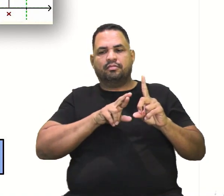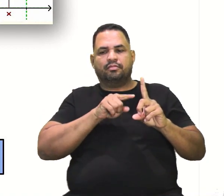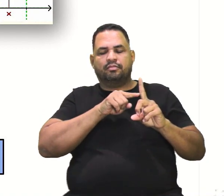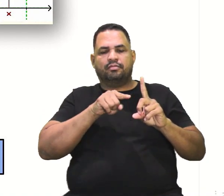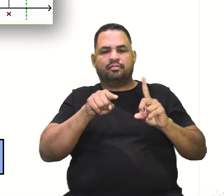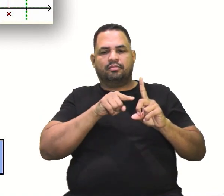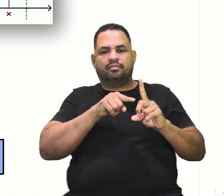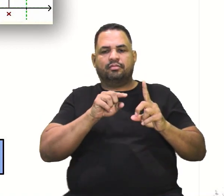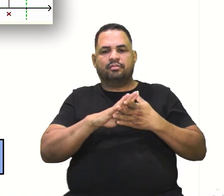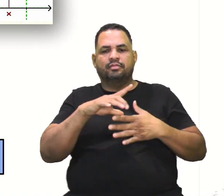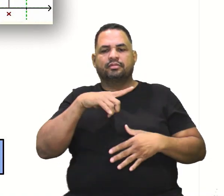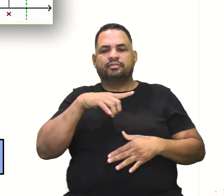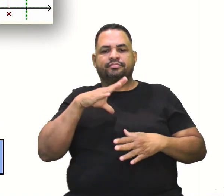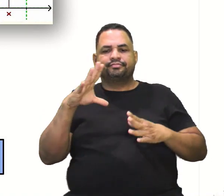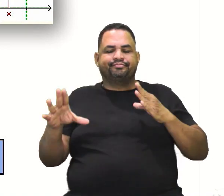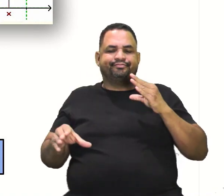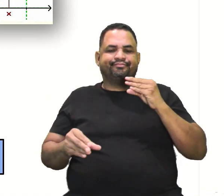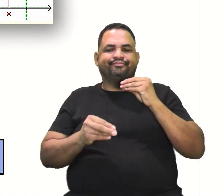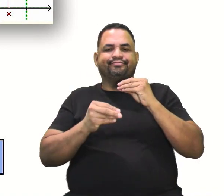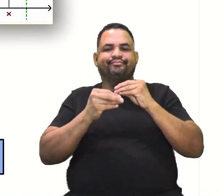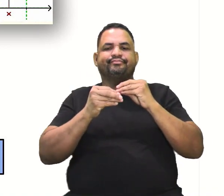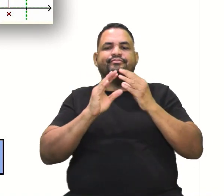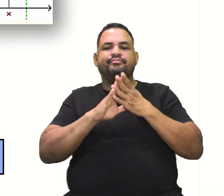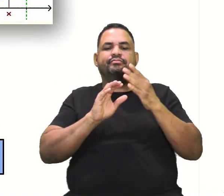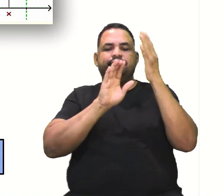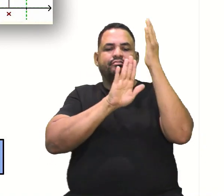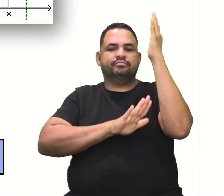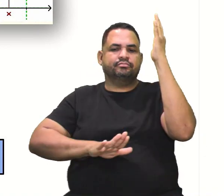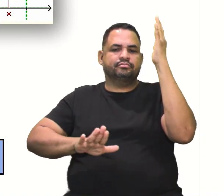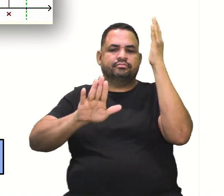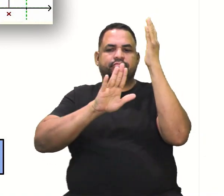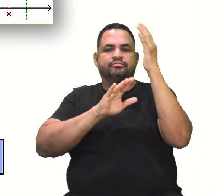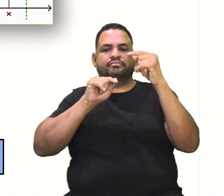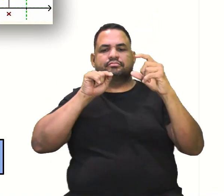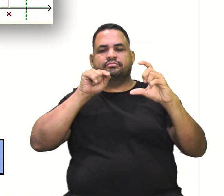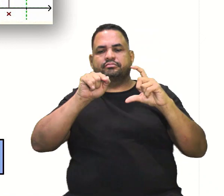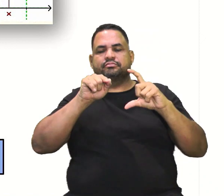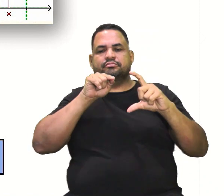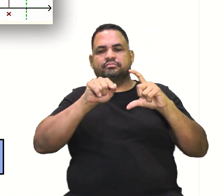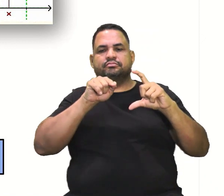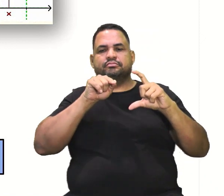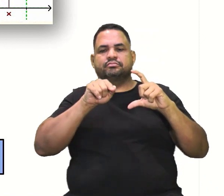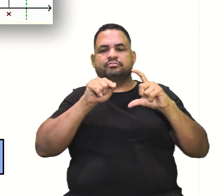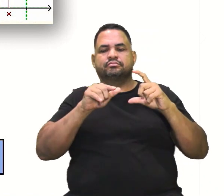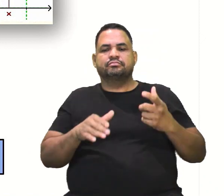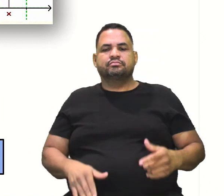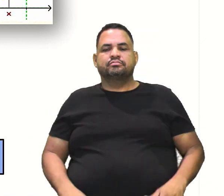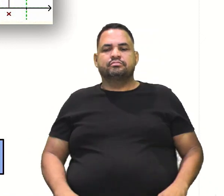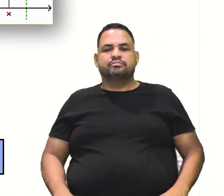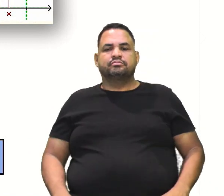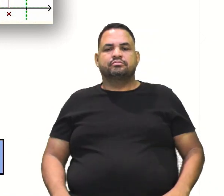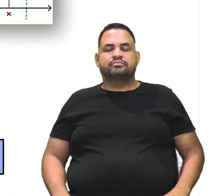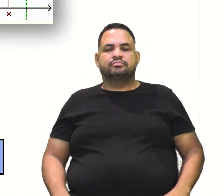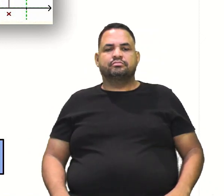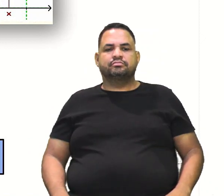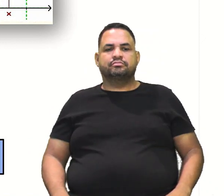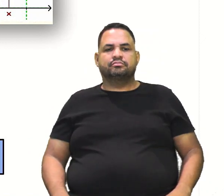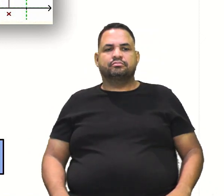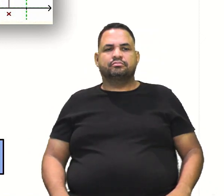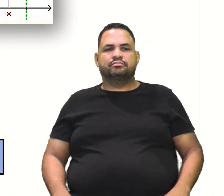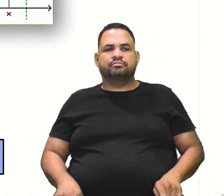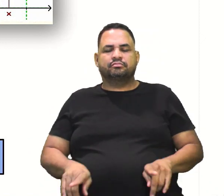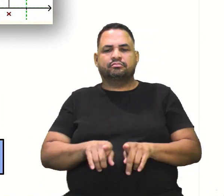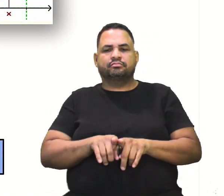a gente vê a circunferência inserida no plano cartesiano, com centro em determinada coordenada de um ponto